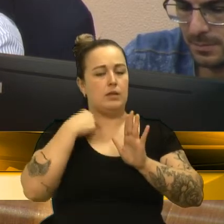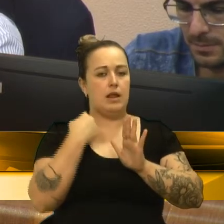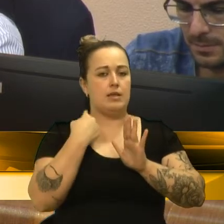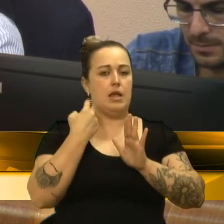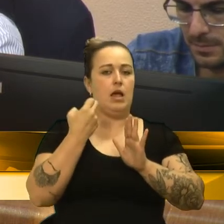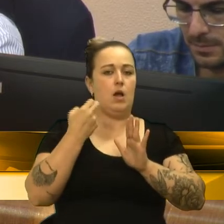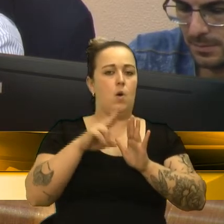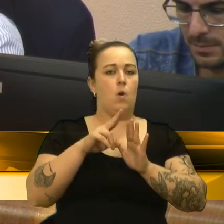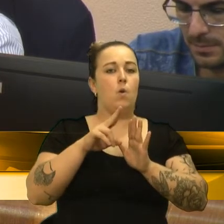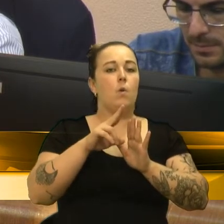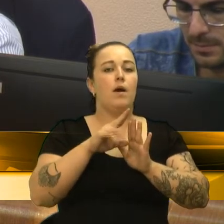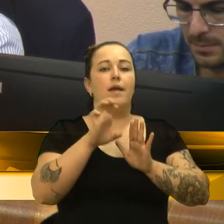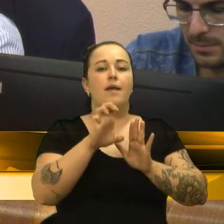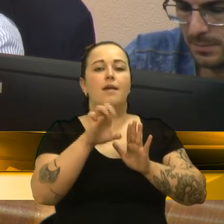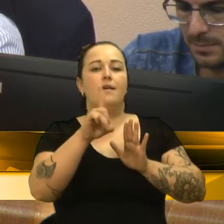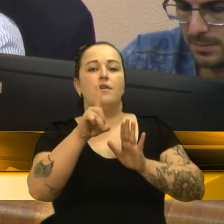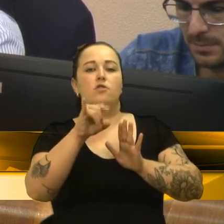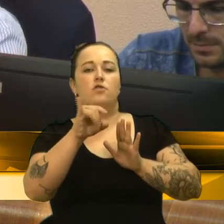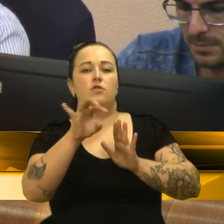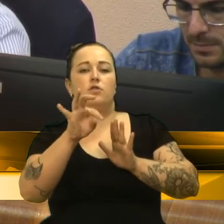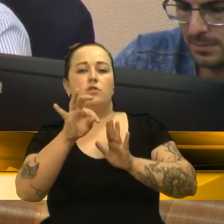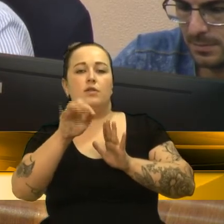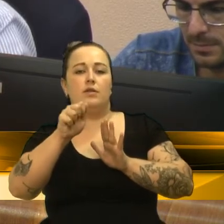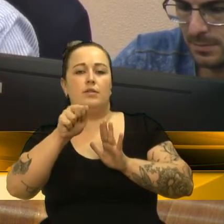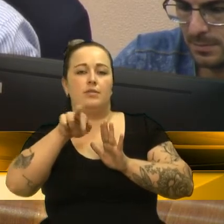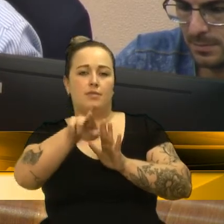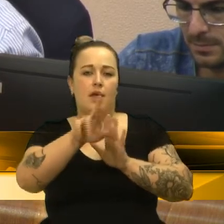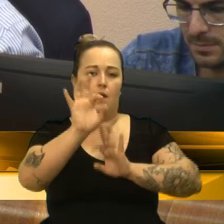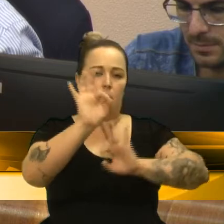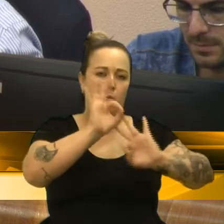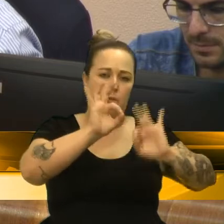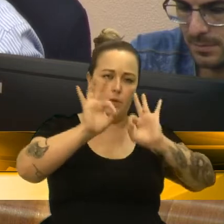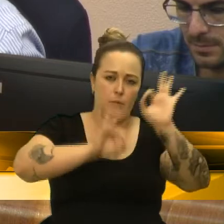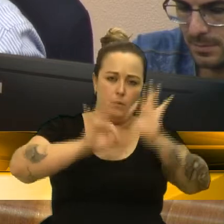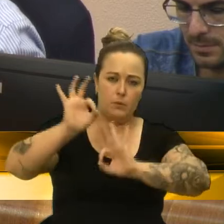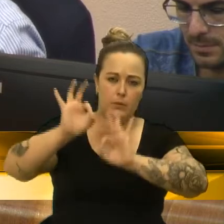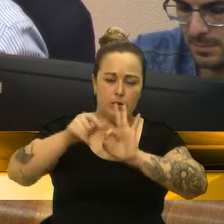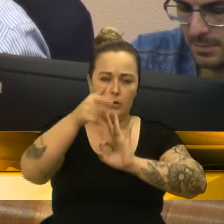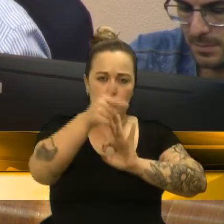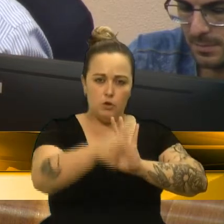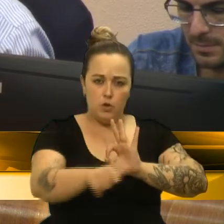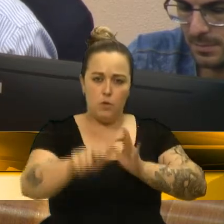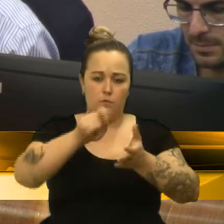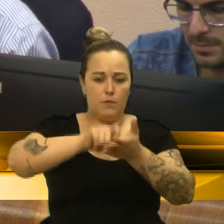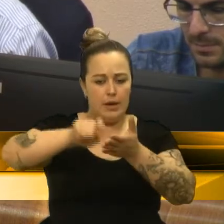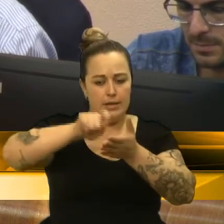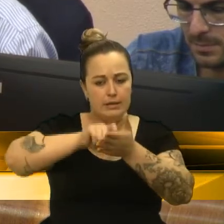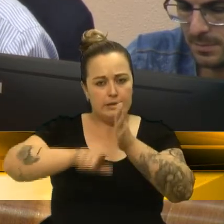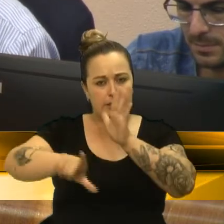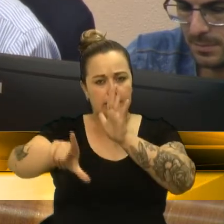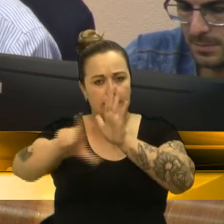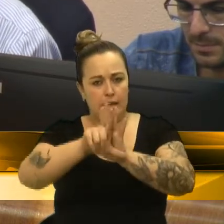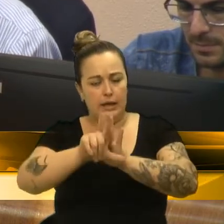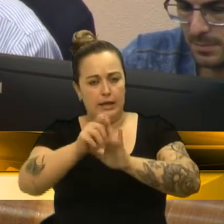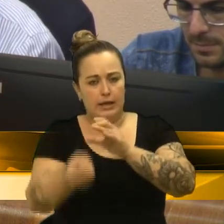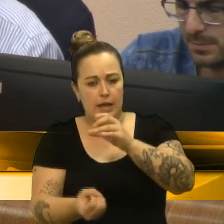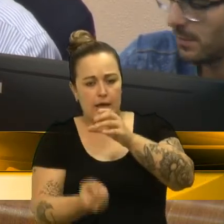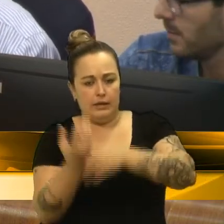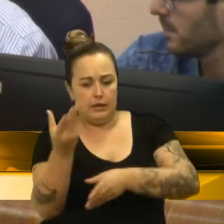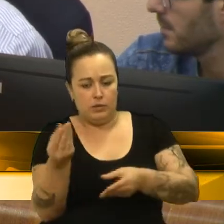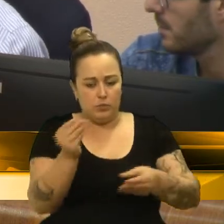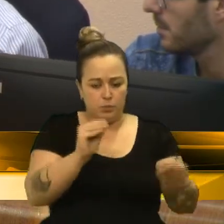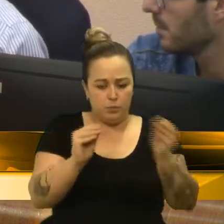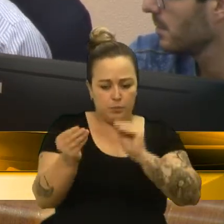lei editada pela União, Código de Processo Civil, na forma da súmula vinculante número 46. Veja-se que o inciso 7º do artigo 5º